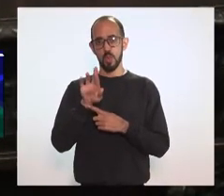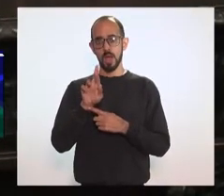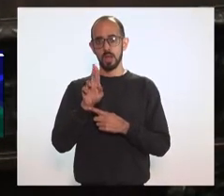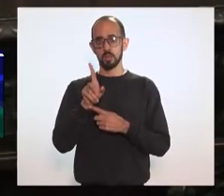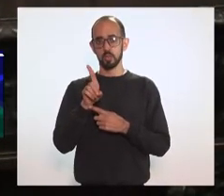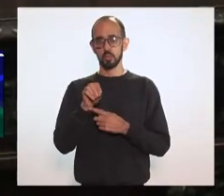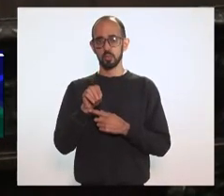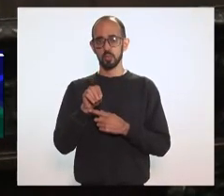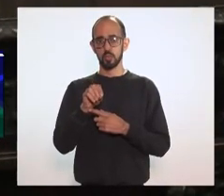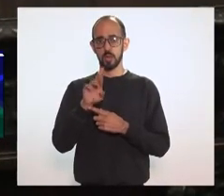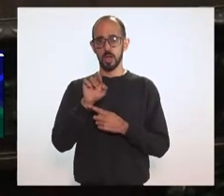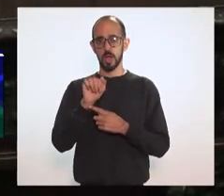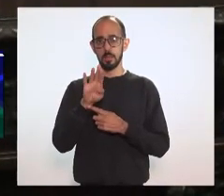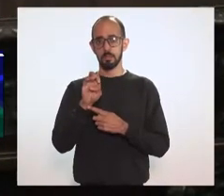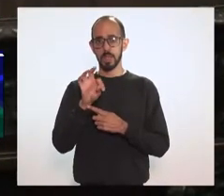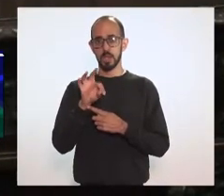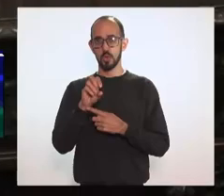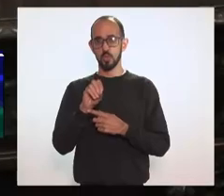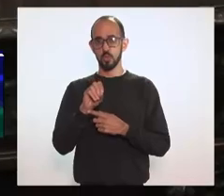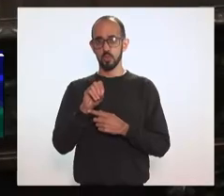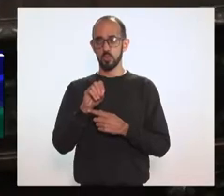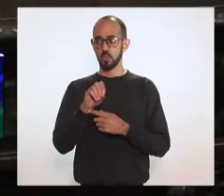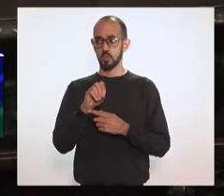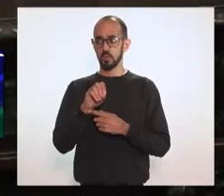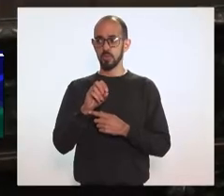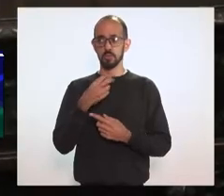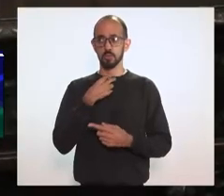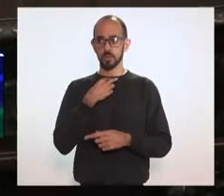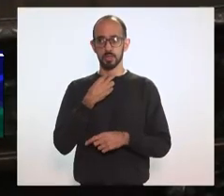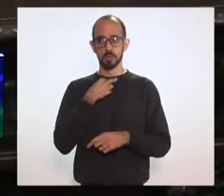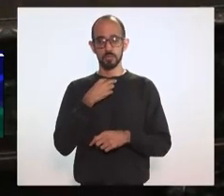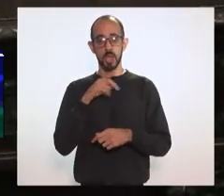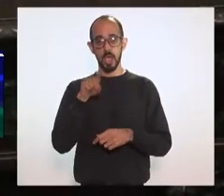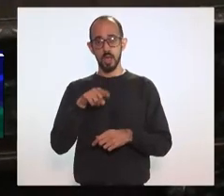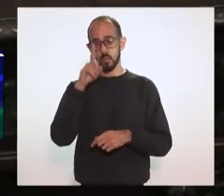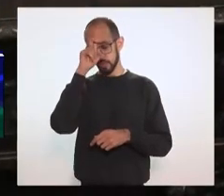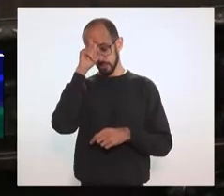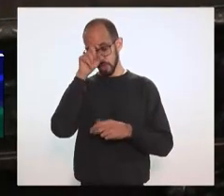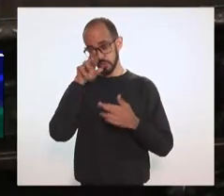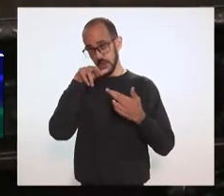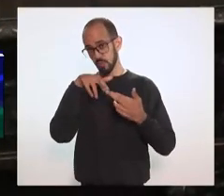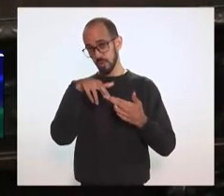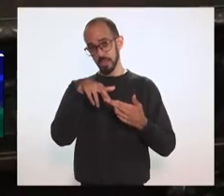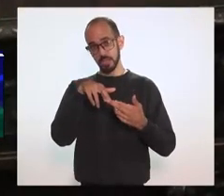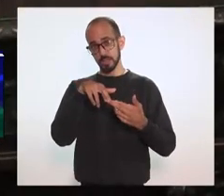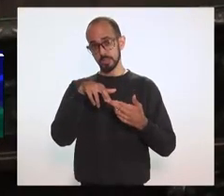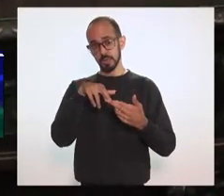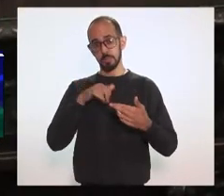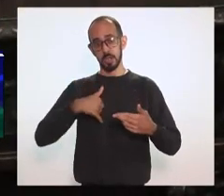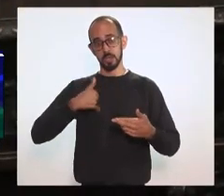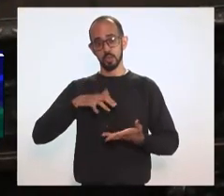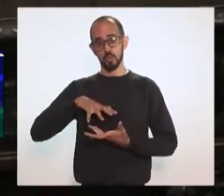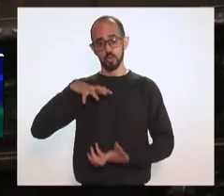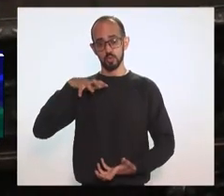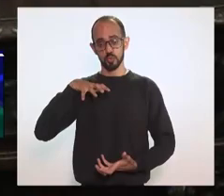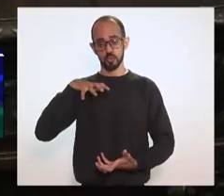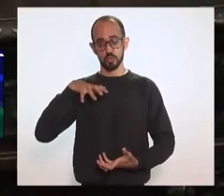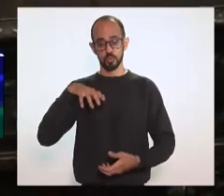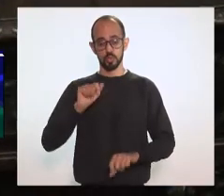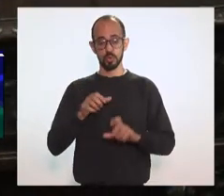Grande, o hospital geriátrico, o hospital de referência para pessoas idosas, no contexto da pandemia, deputada